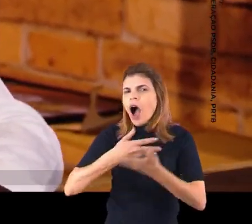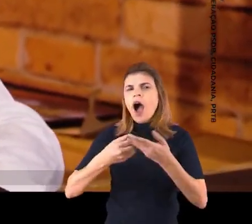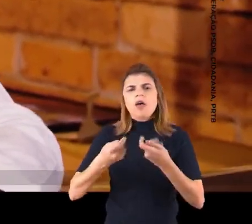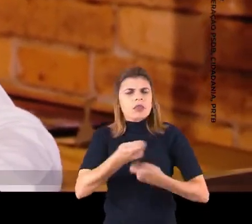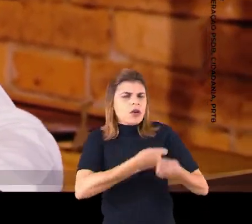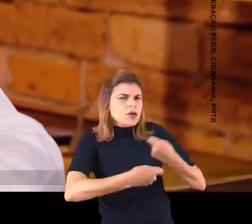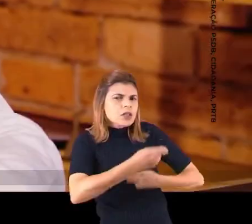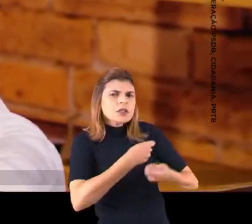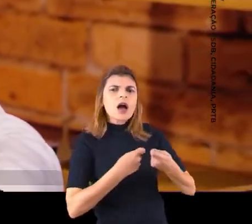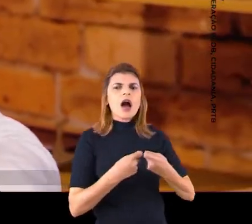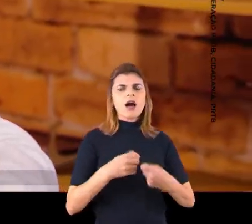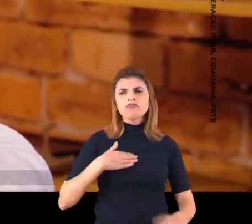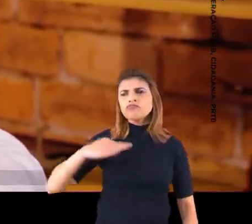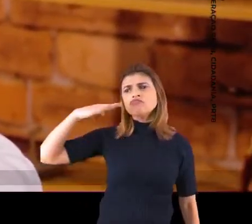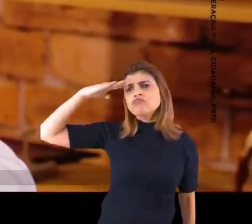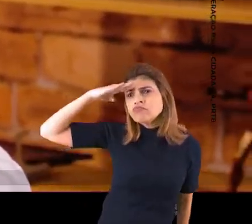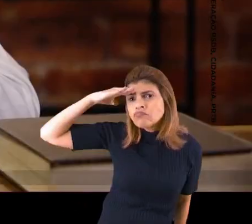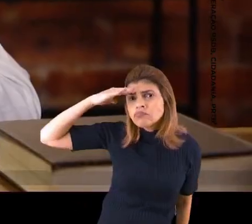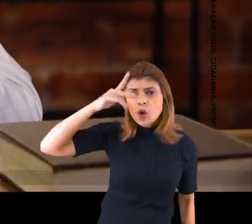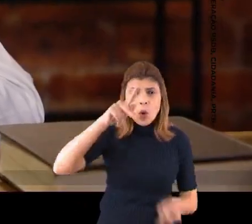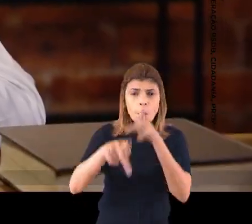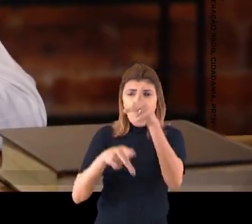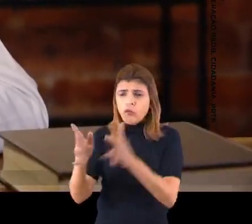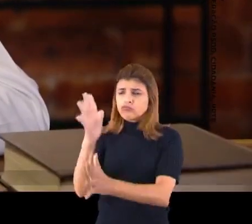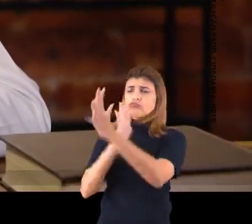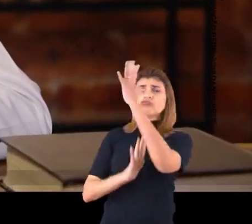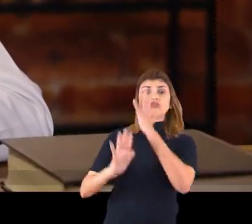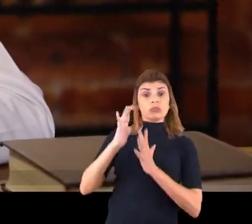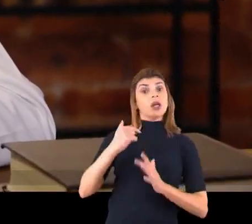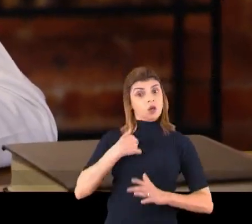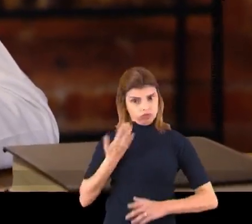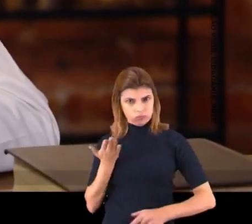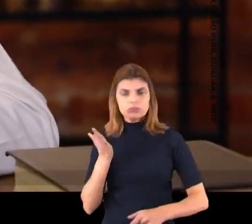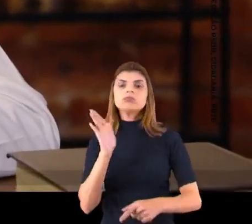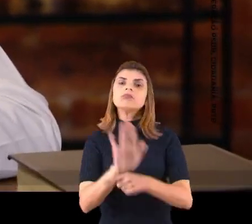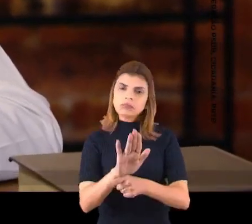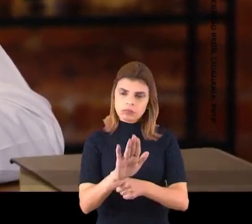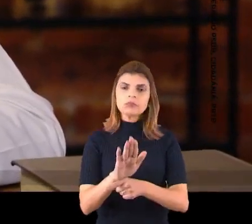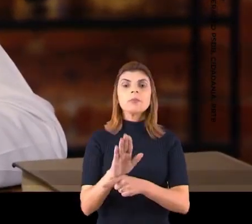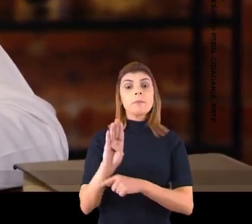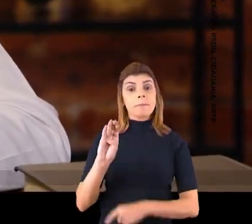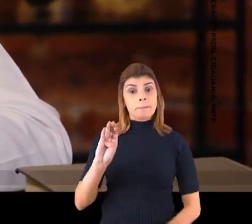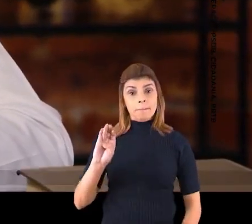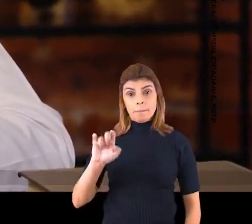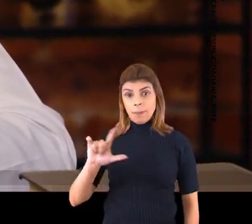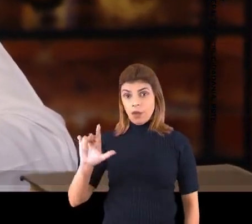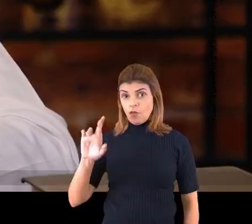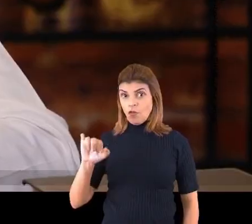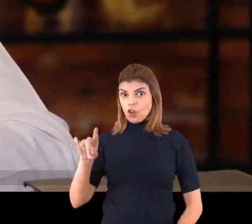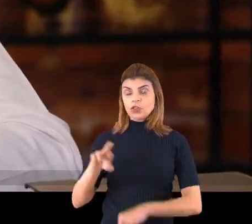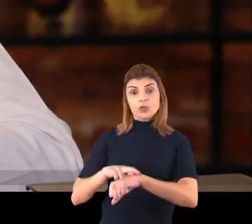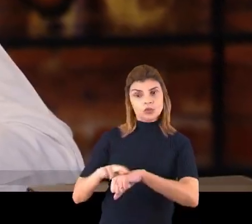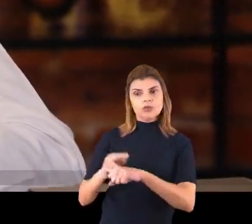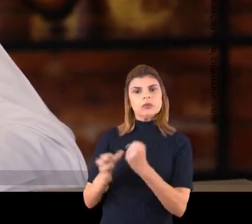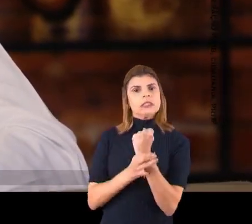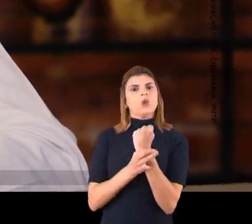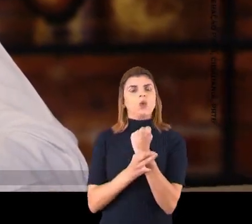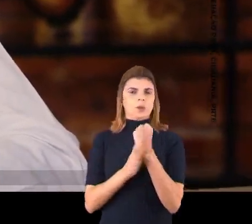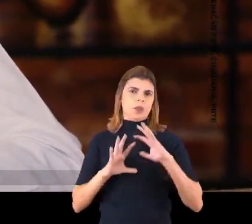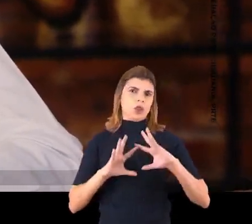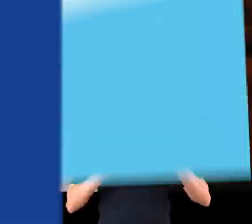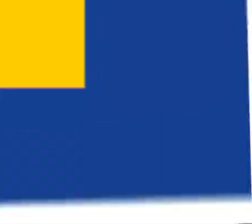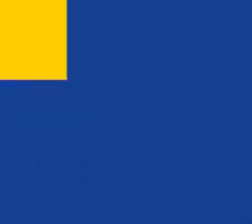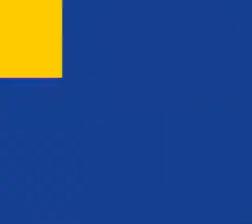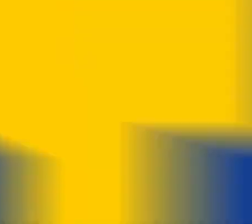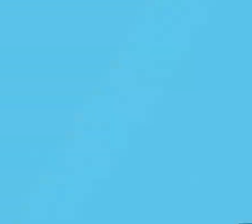com proximidade, escutando o povo. É assim que vou fazer o que tiver ao meu alcance para tornar Belfor Roxo um lugar seguro